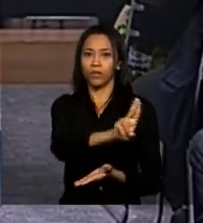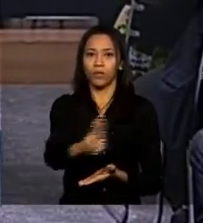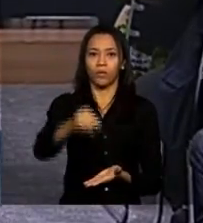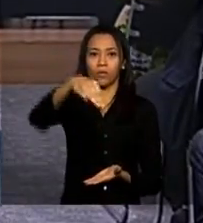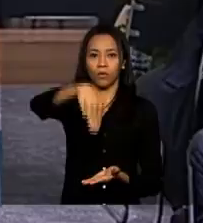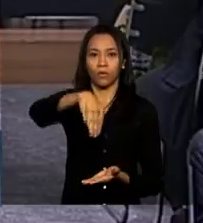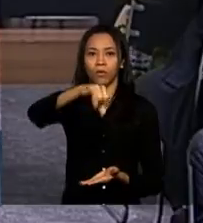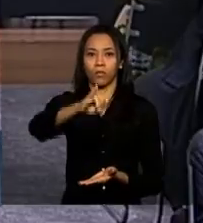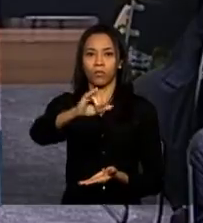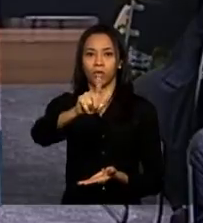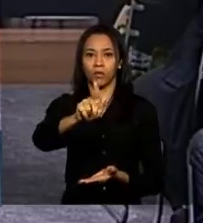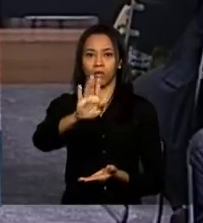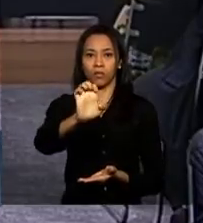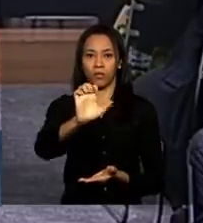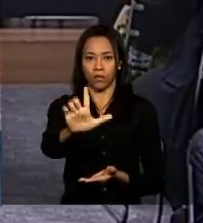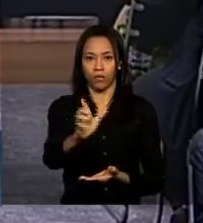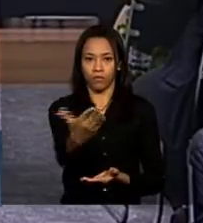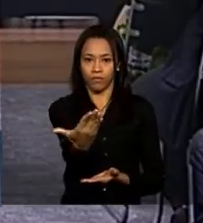todos, vocês.